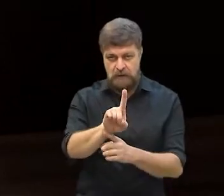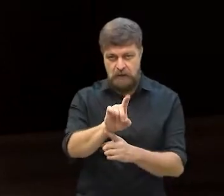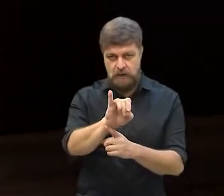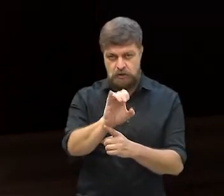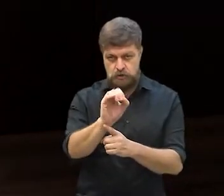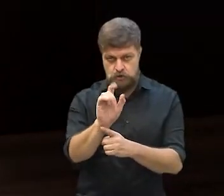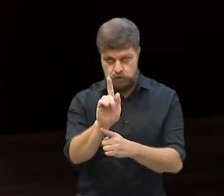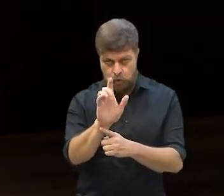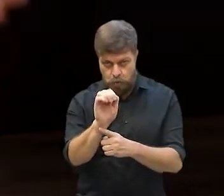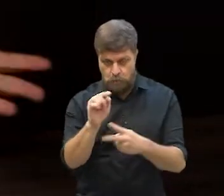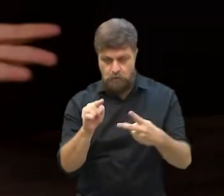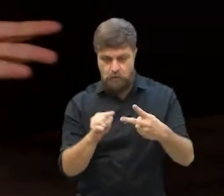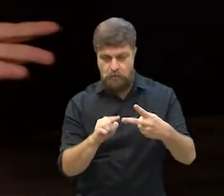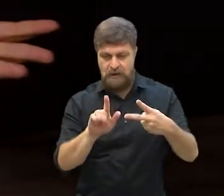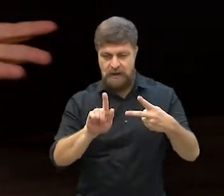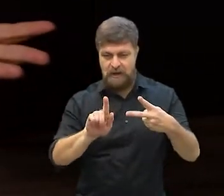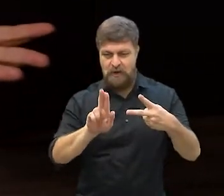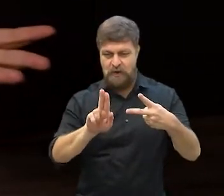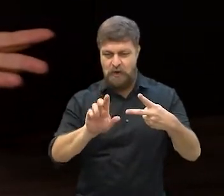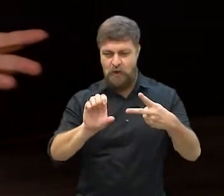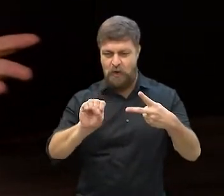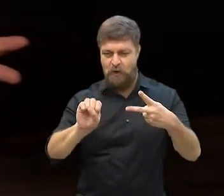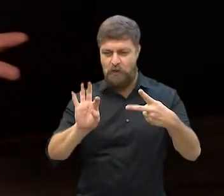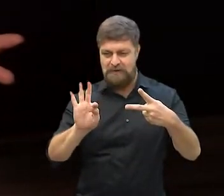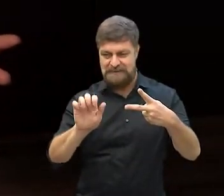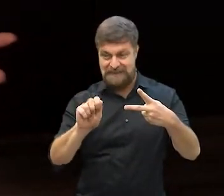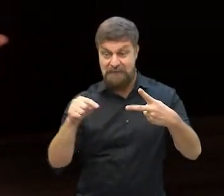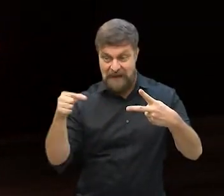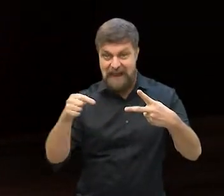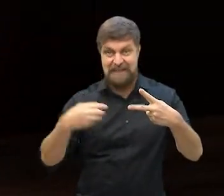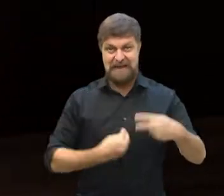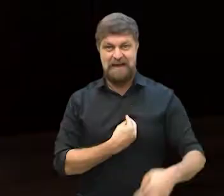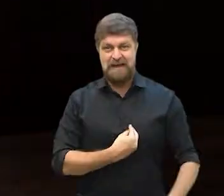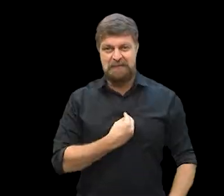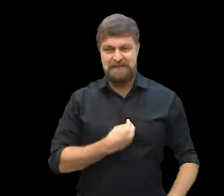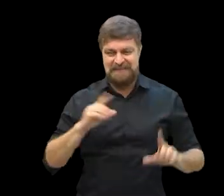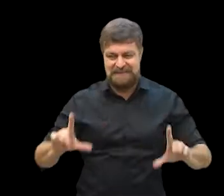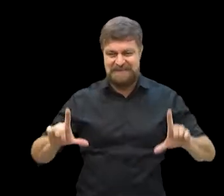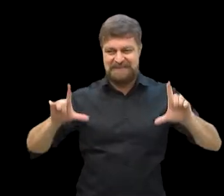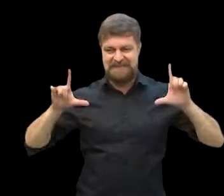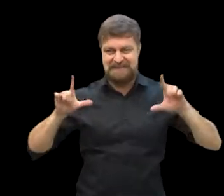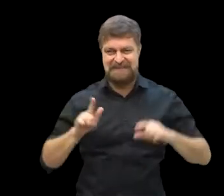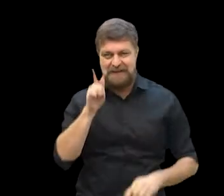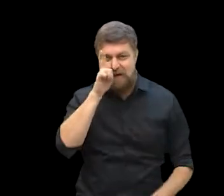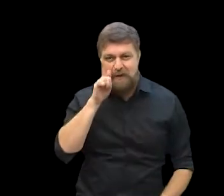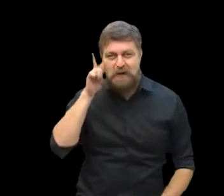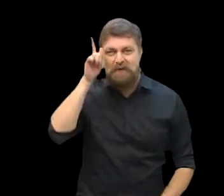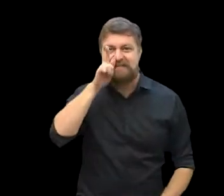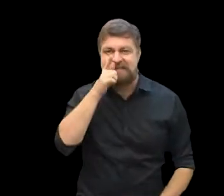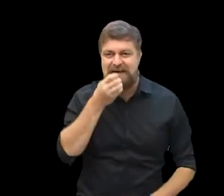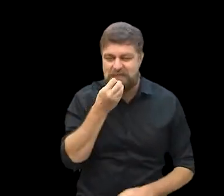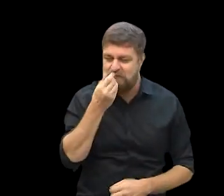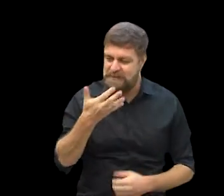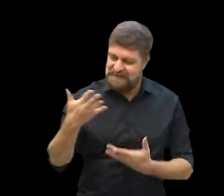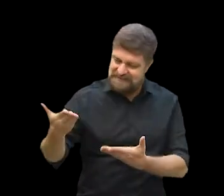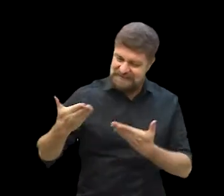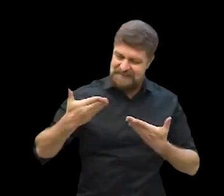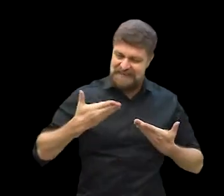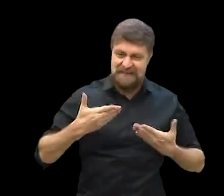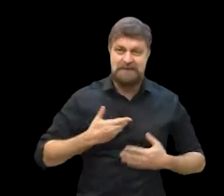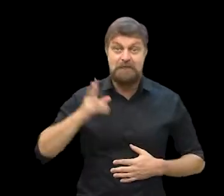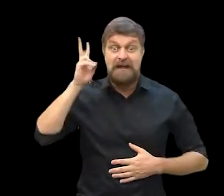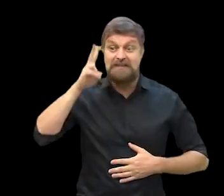e Gustavo Aquino. E é o Gustavo quem está aqui com a gente no Ser Empreendedor. Gustavo, seja bem-vindo. Me conta